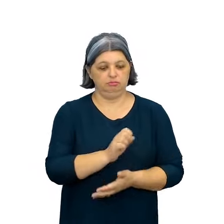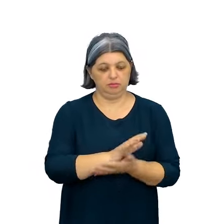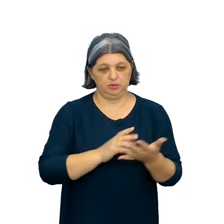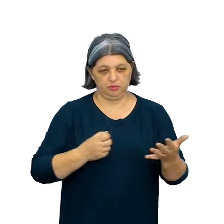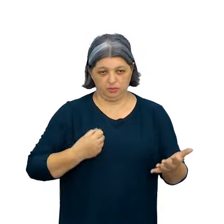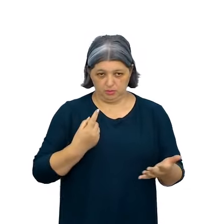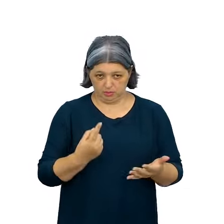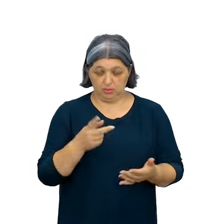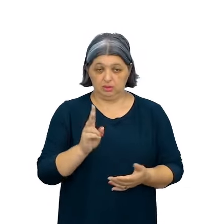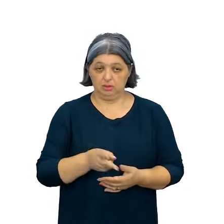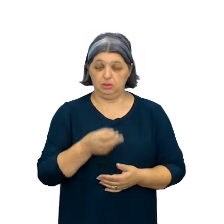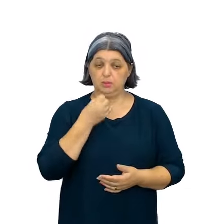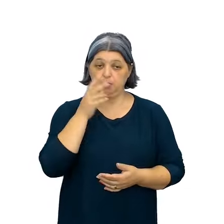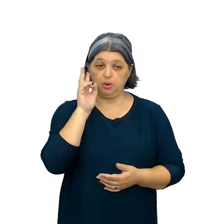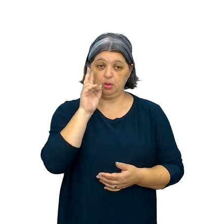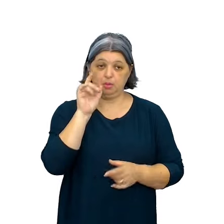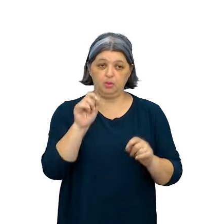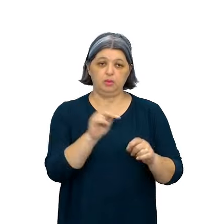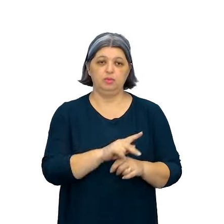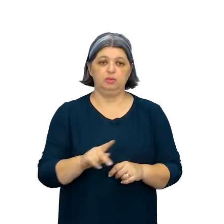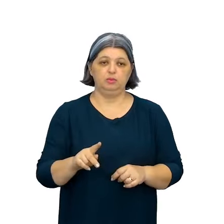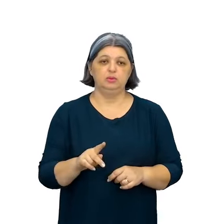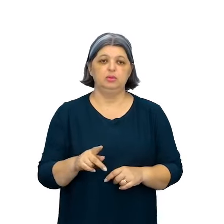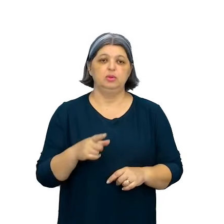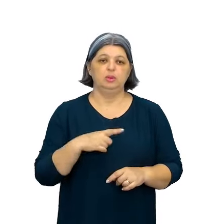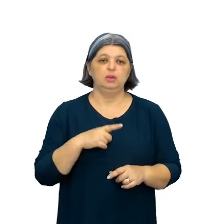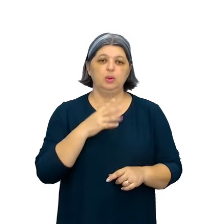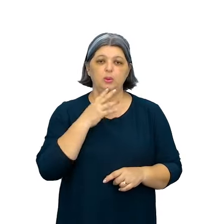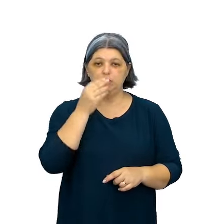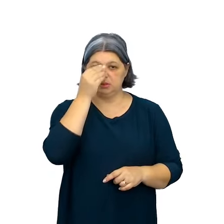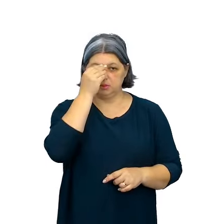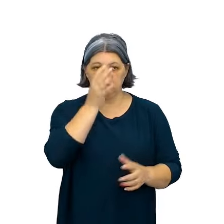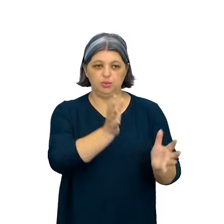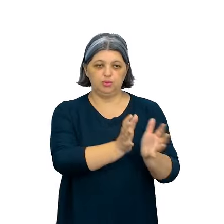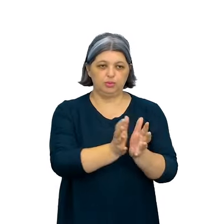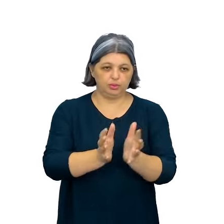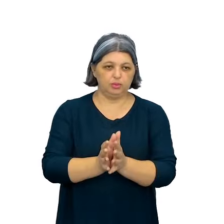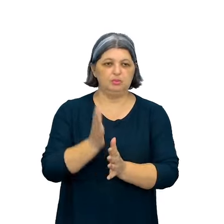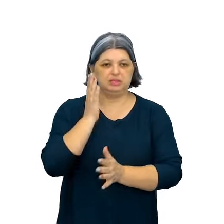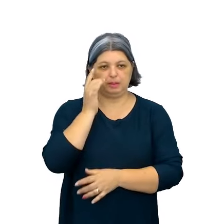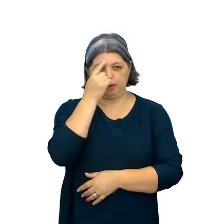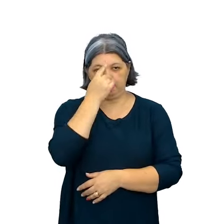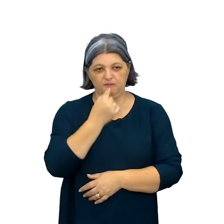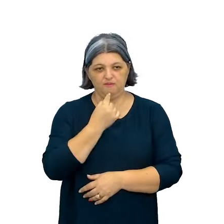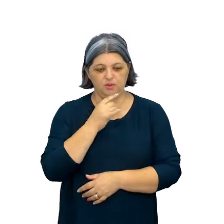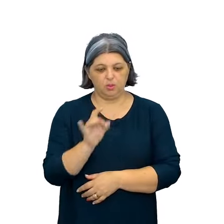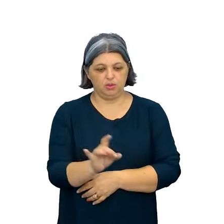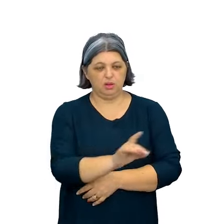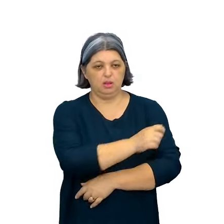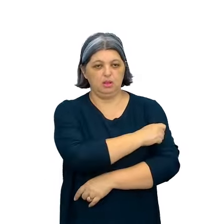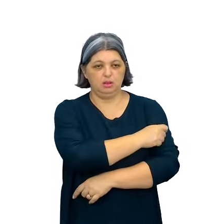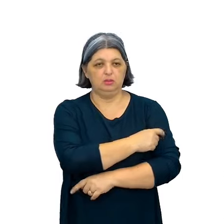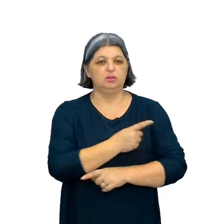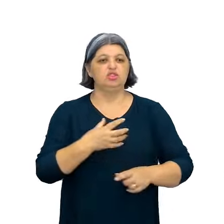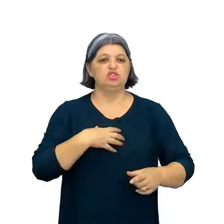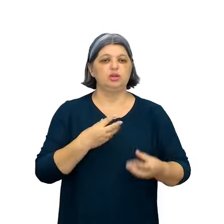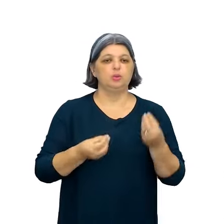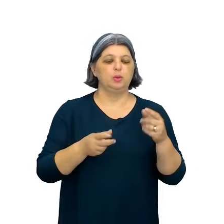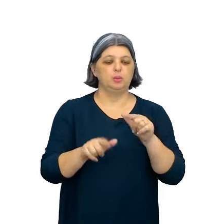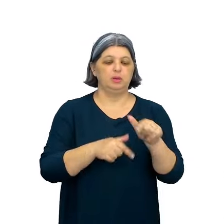sempre bom lembrar, o professor, ele tem o conhecimento da turma, ele sabe o perfil da sua turma, e a forma de trabalhar o